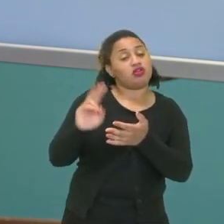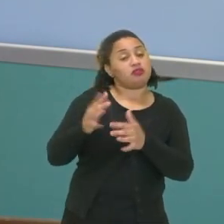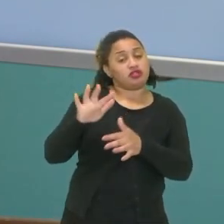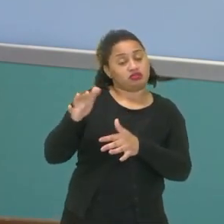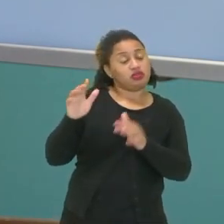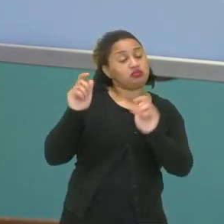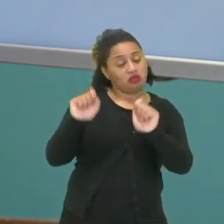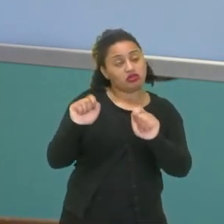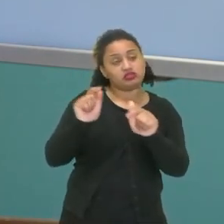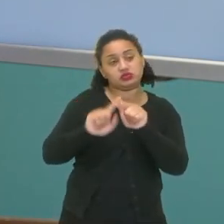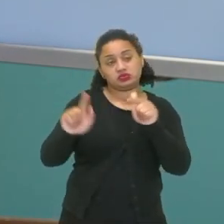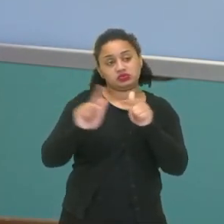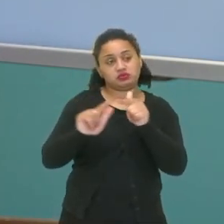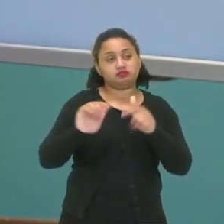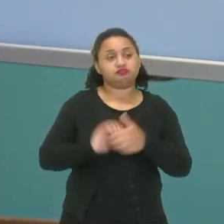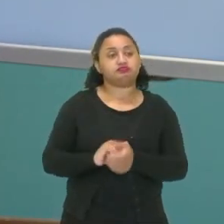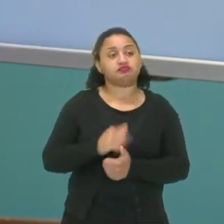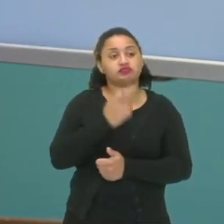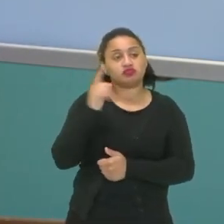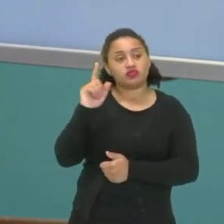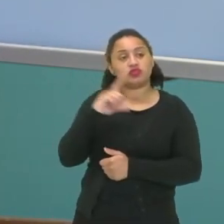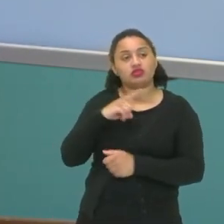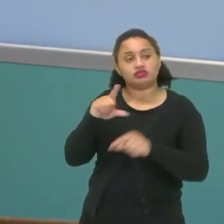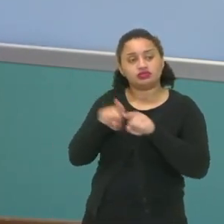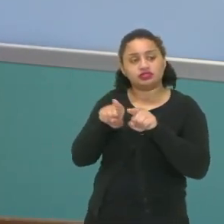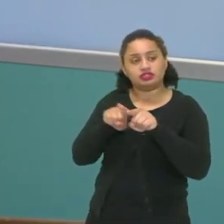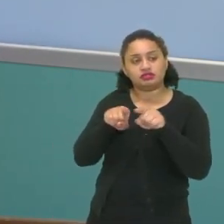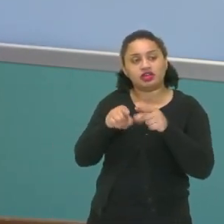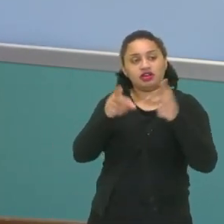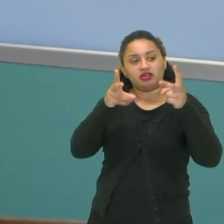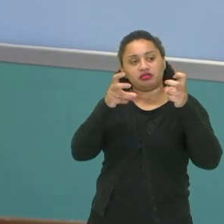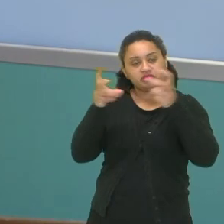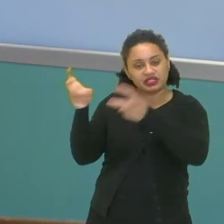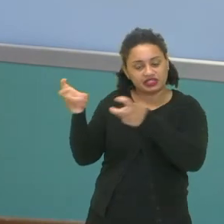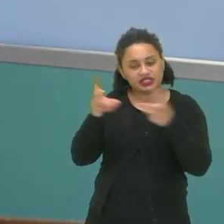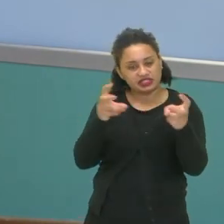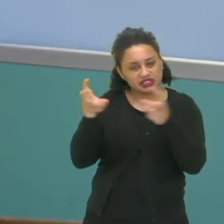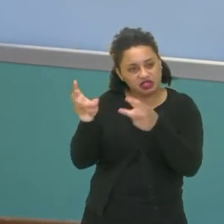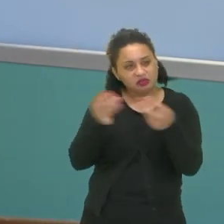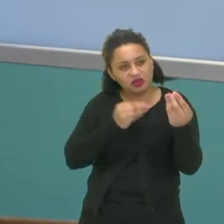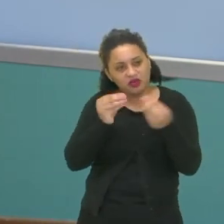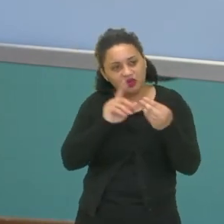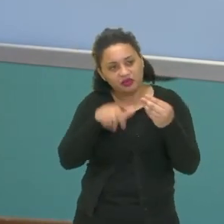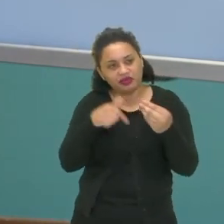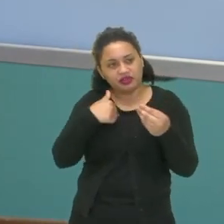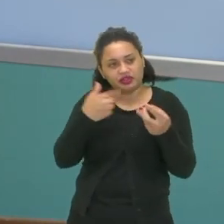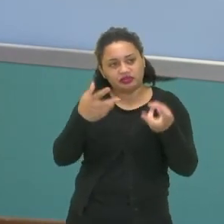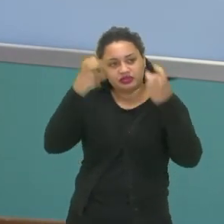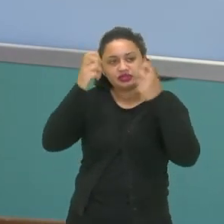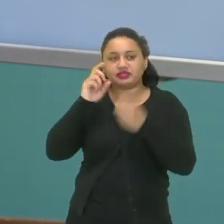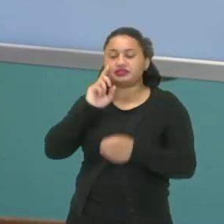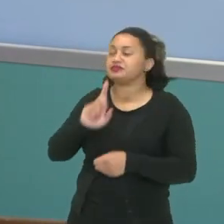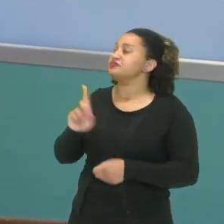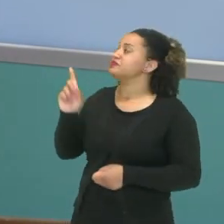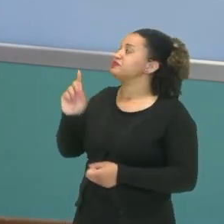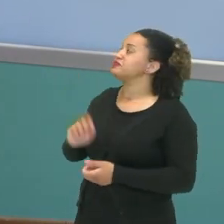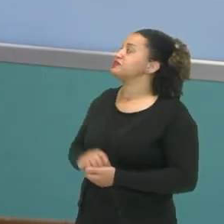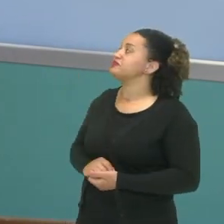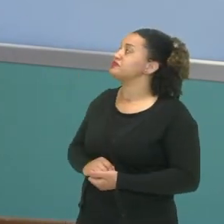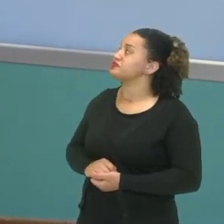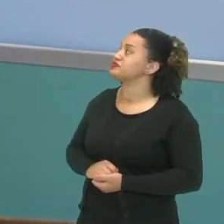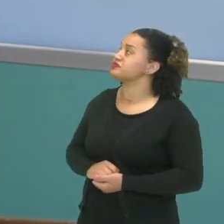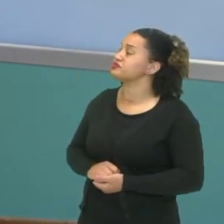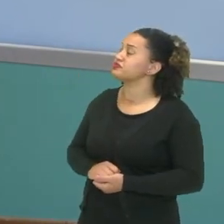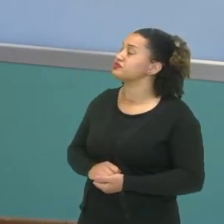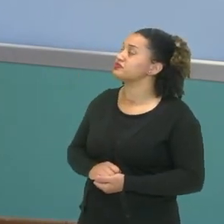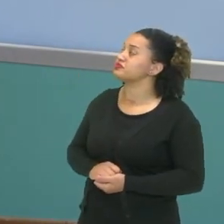um pouquinho mais rápido. Então, 3 menos 3, vai dar o 0 aqui. 5 menos 1, aqui agora eu vou